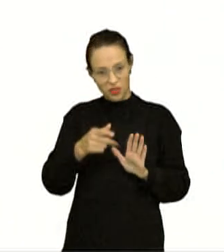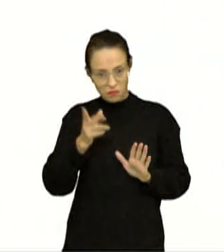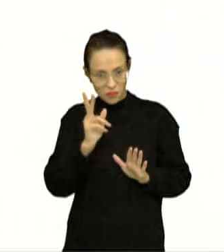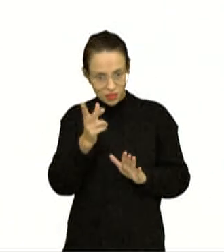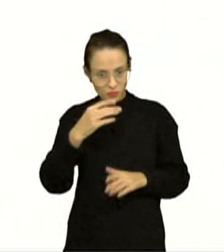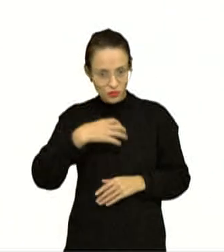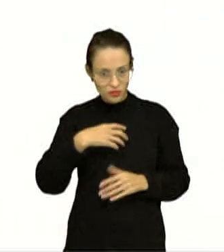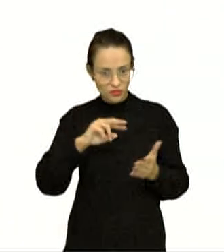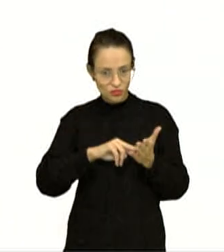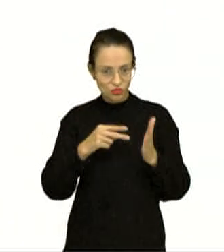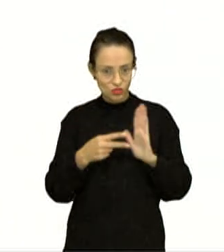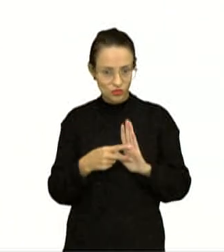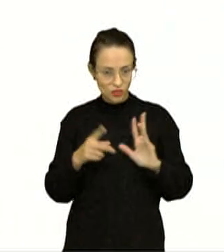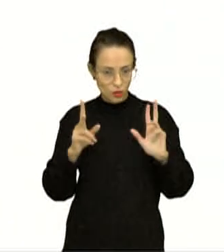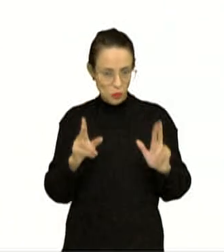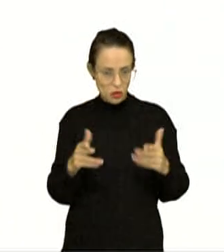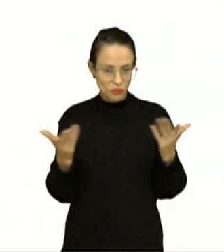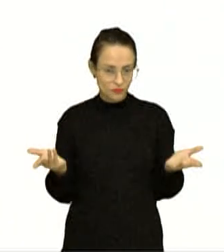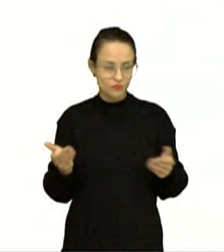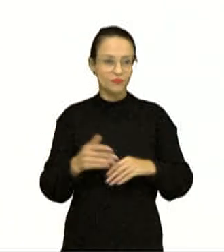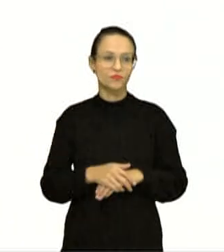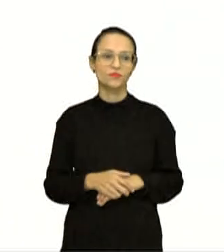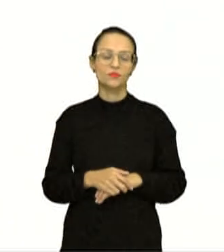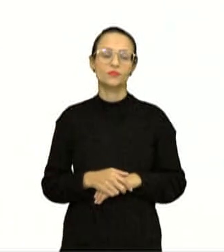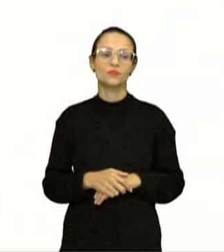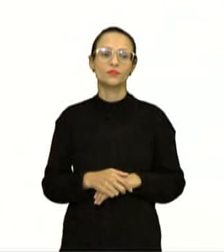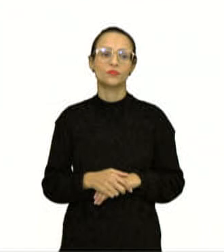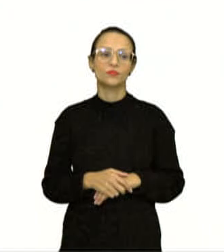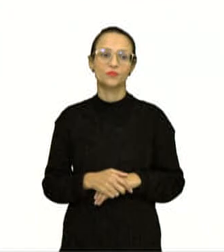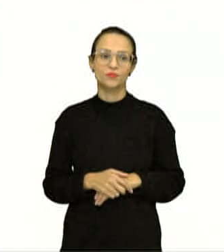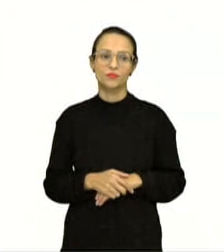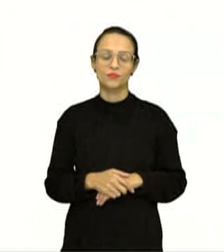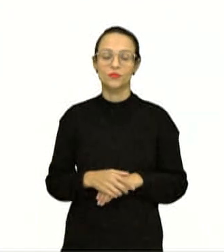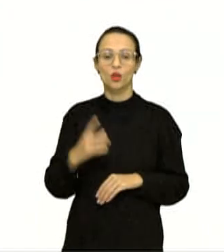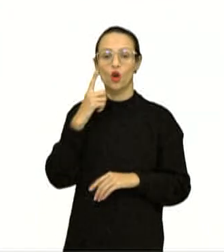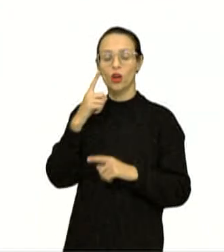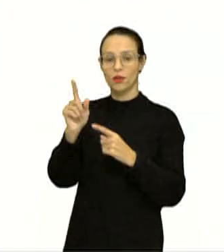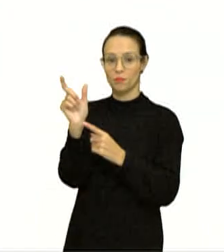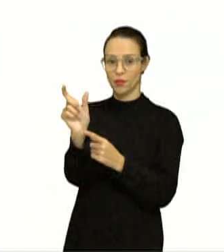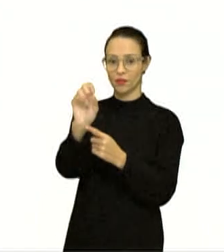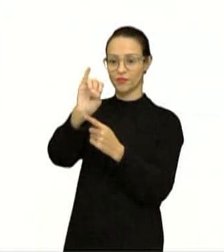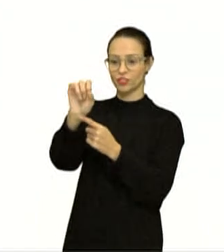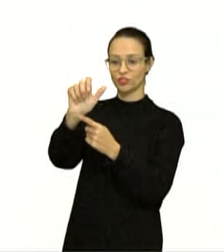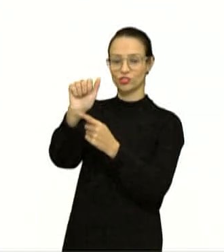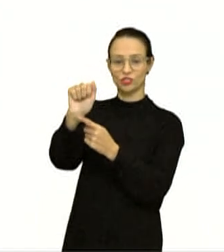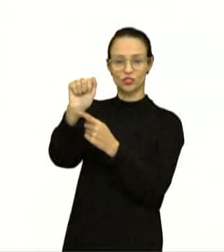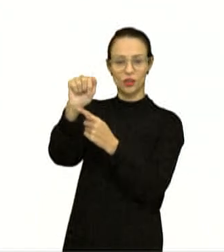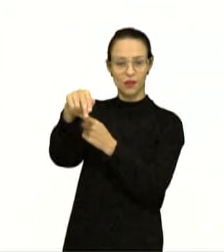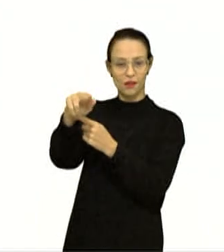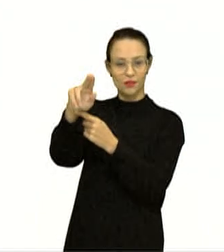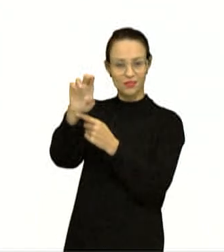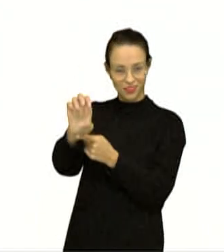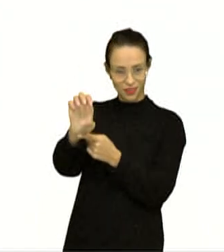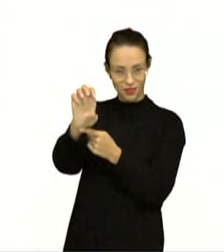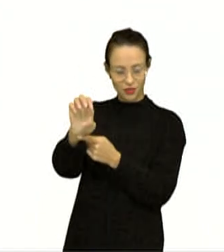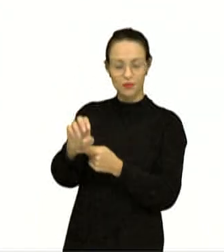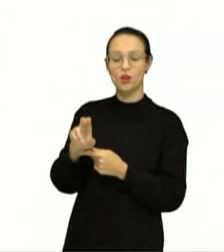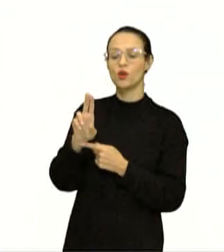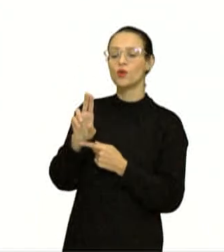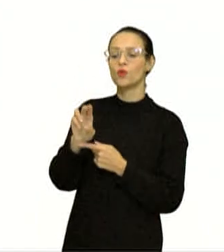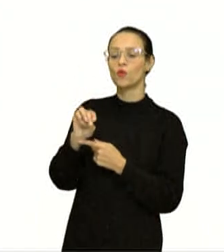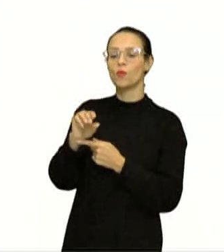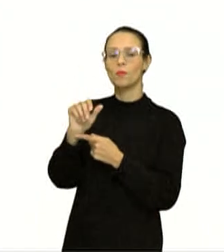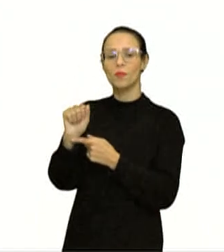mesmo sentido do período original? Quando nós colocamos o já que, o uma vez que, introduzindo essa